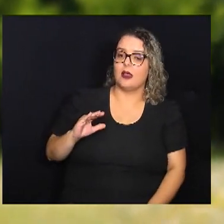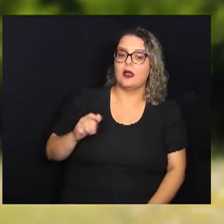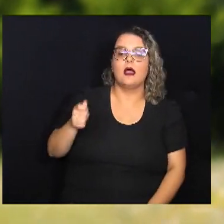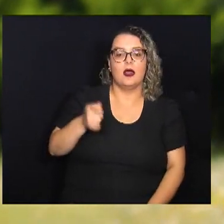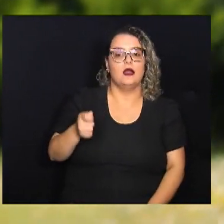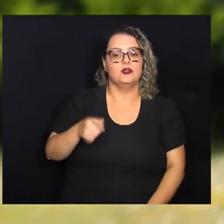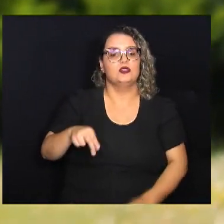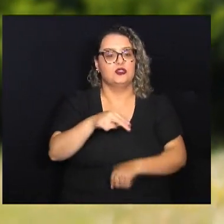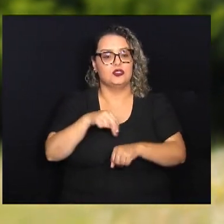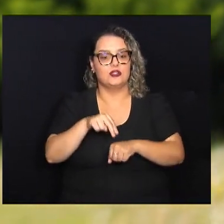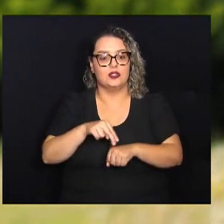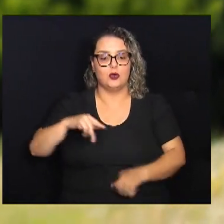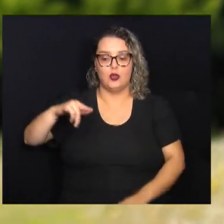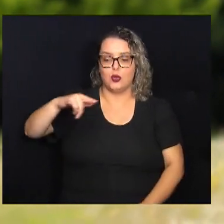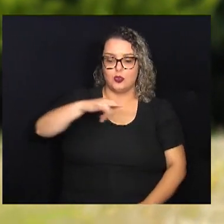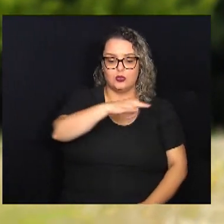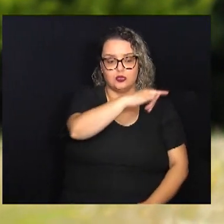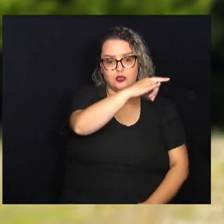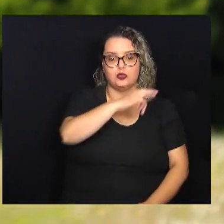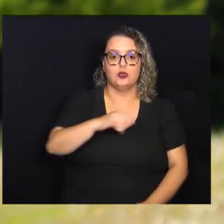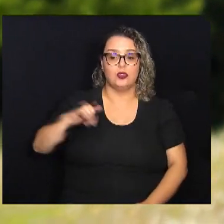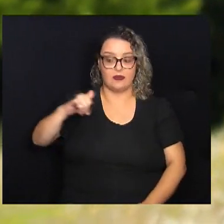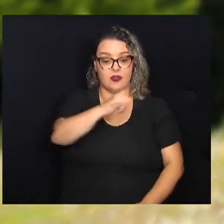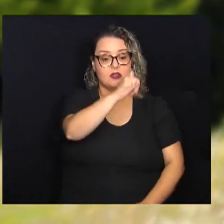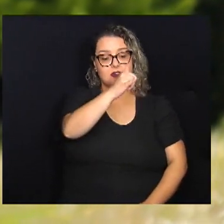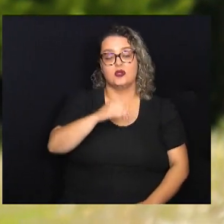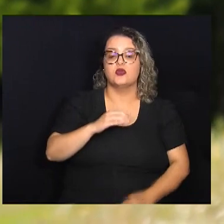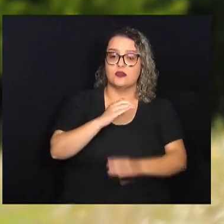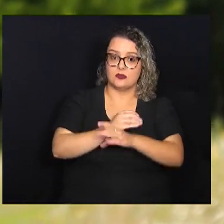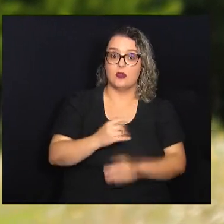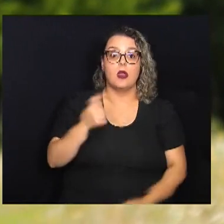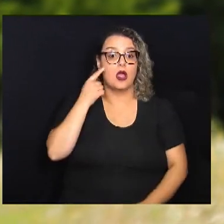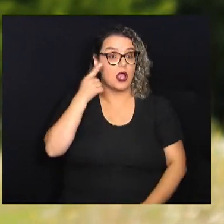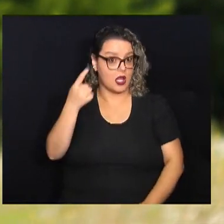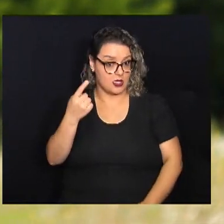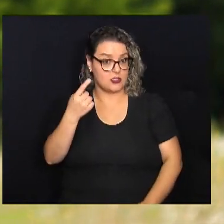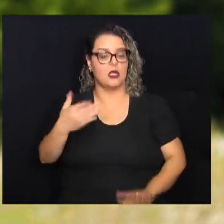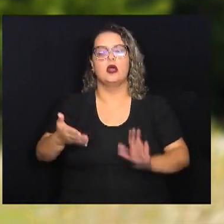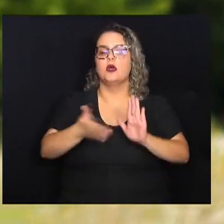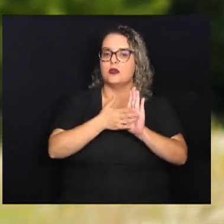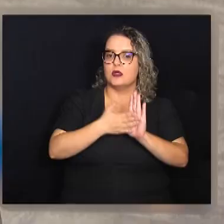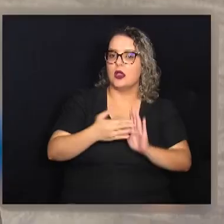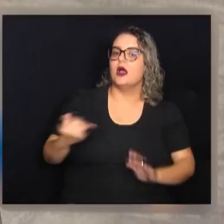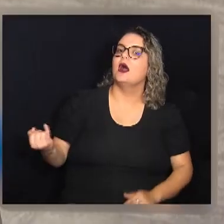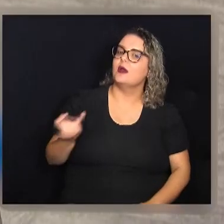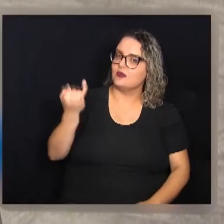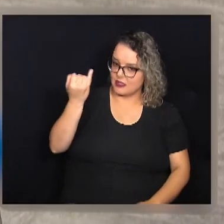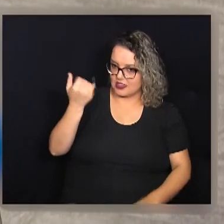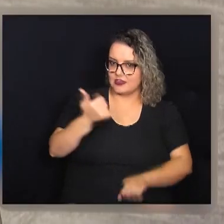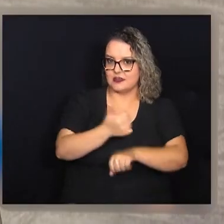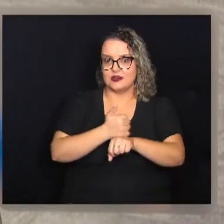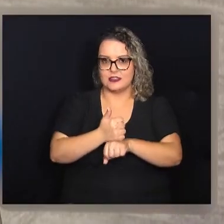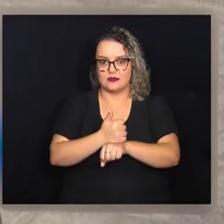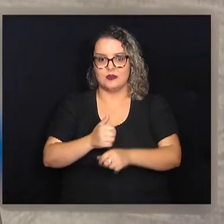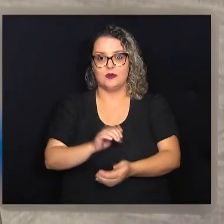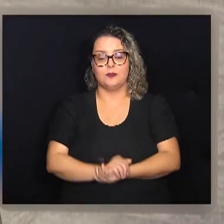Já é visando o mercado de trabalho, preparando esses jovens para uma profissão que